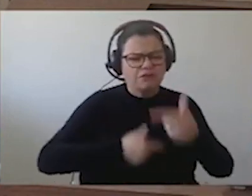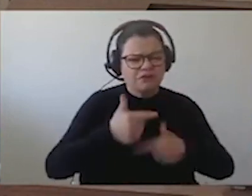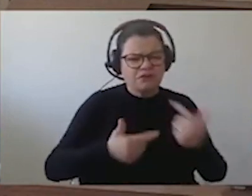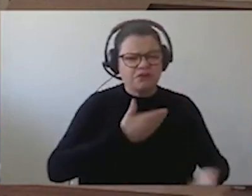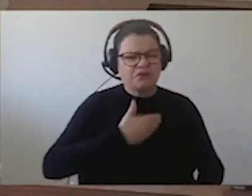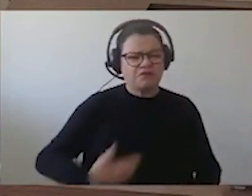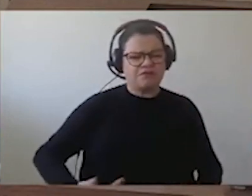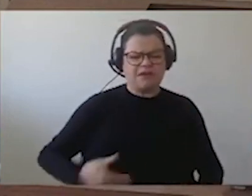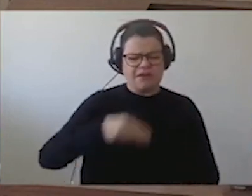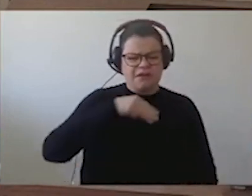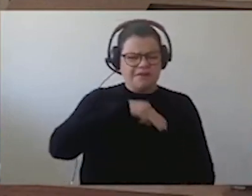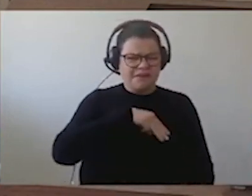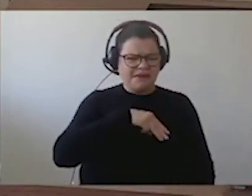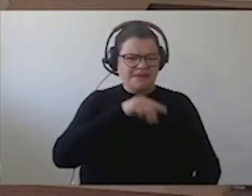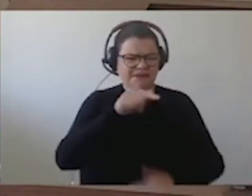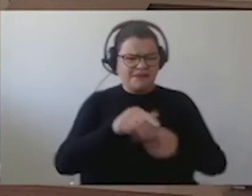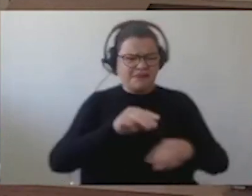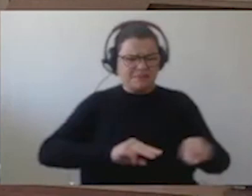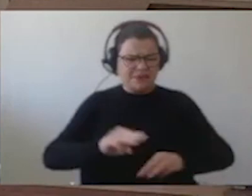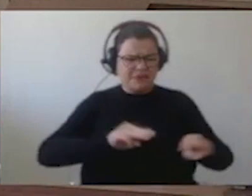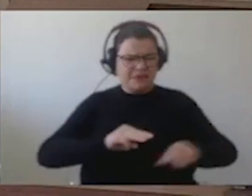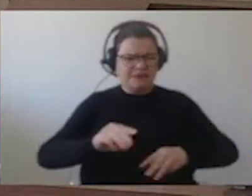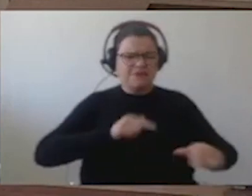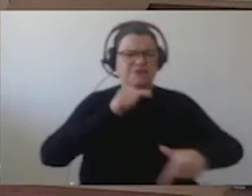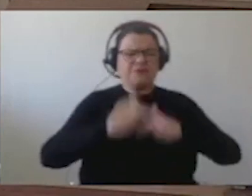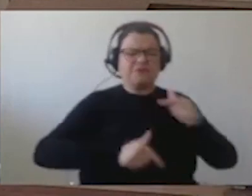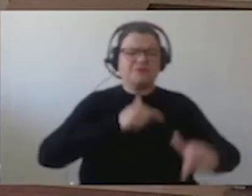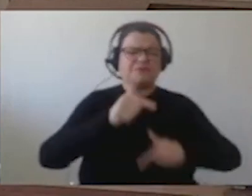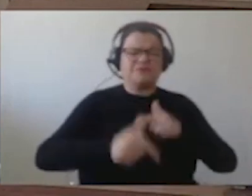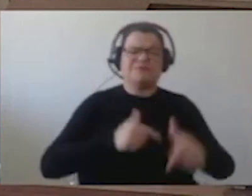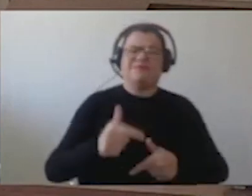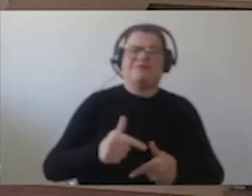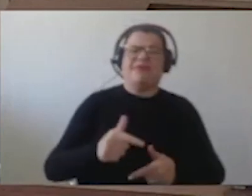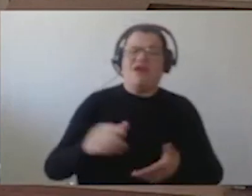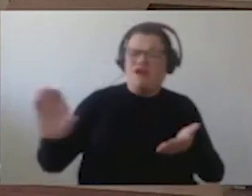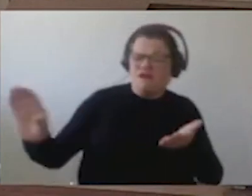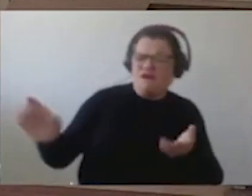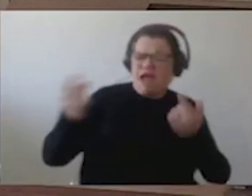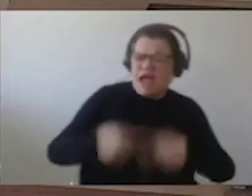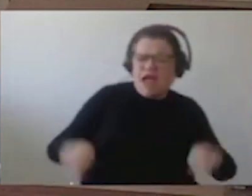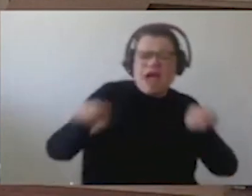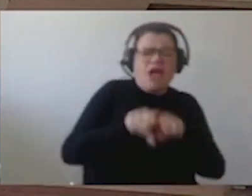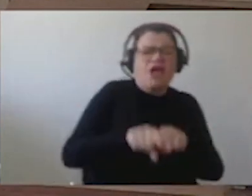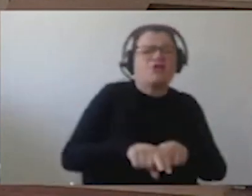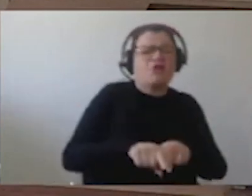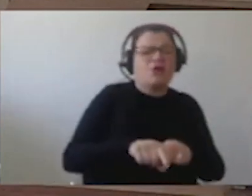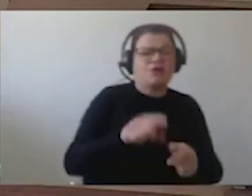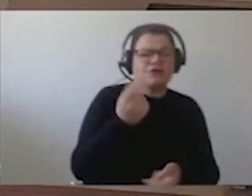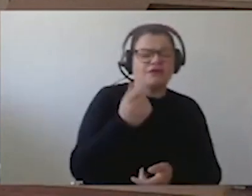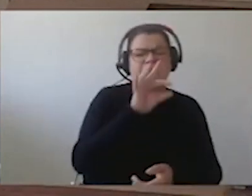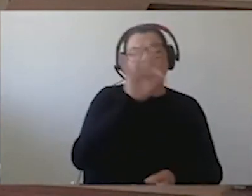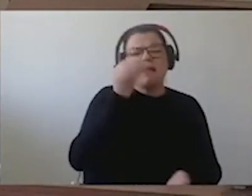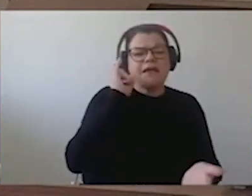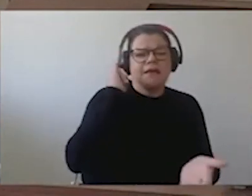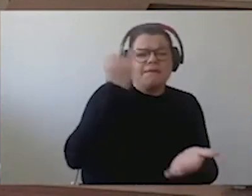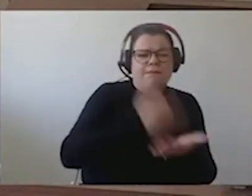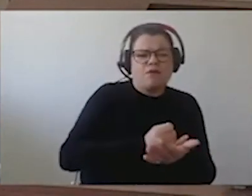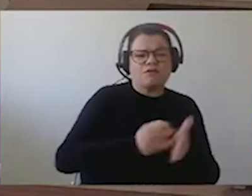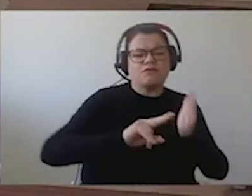tenta aí retornar com esse imposto sindical, o que é um retrocesso. A gente já teve no passado